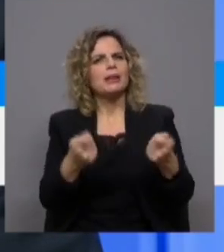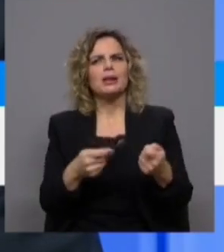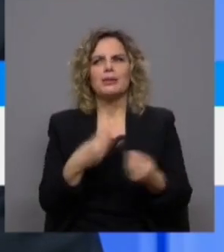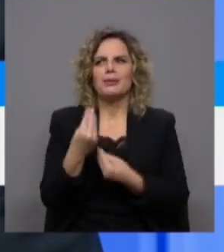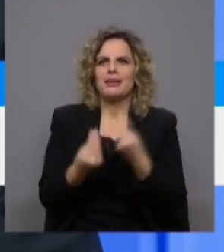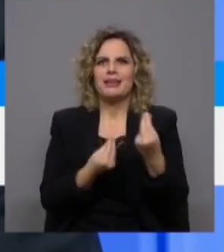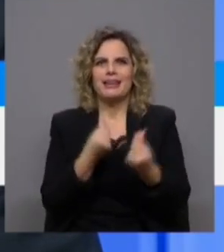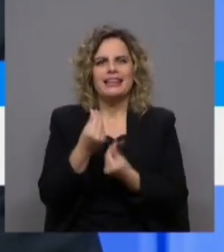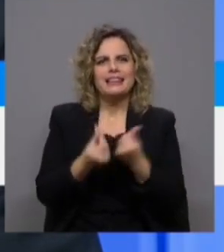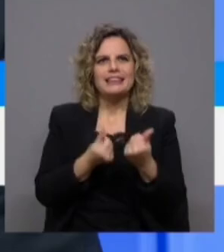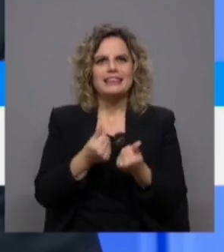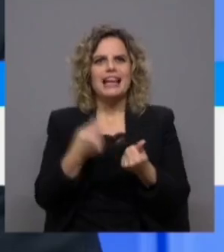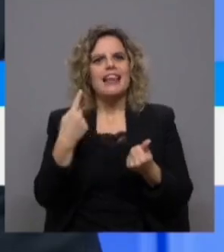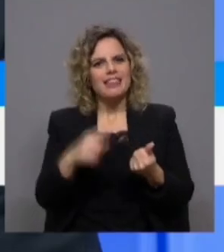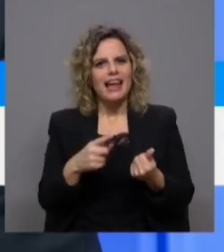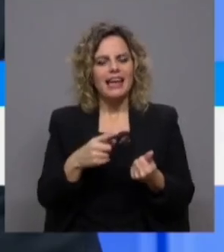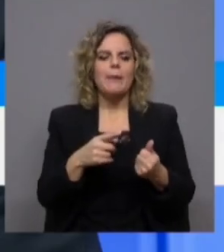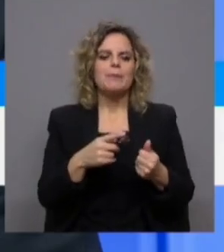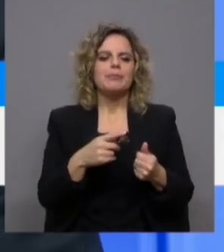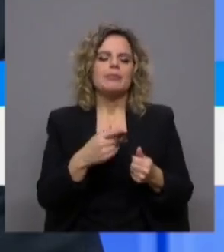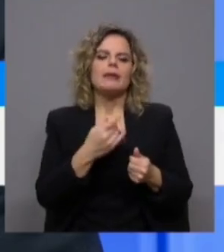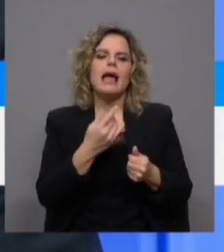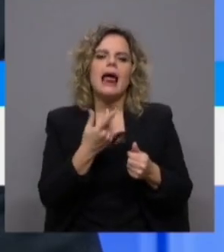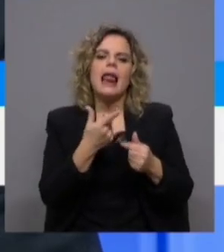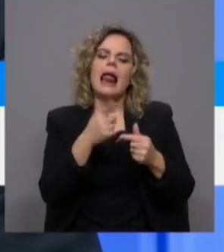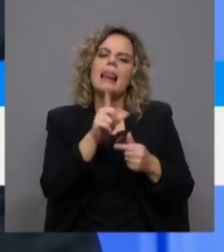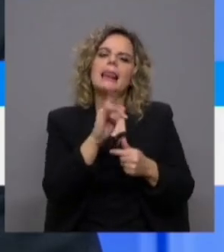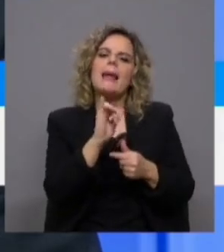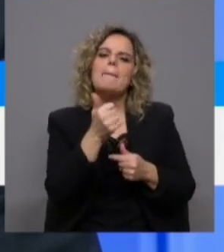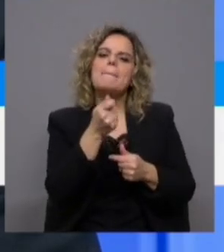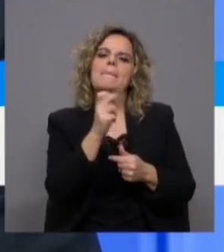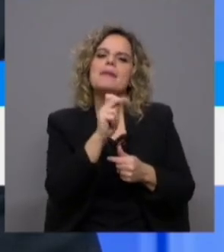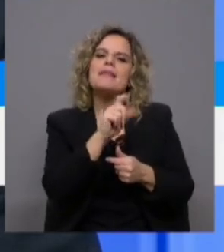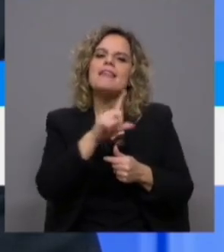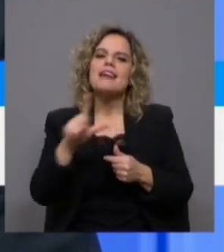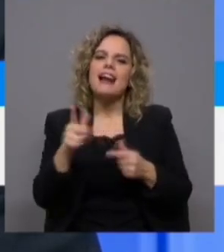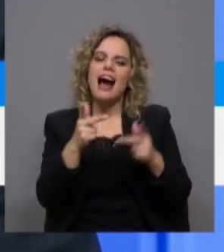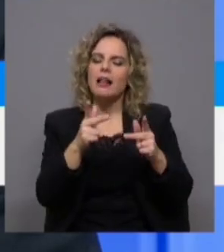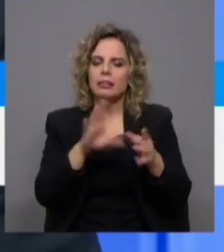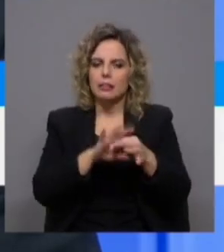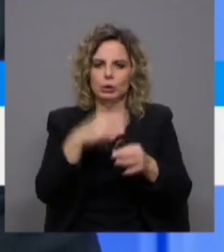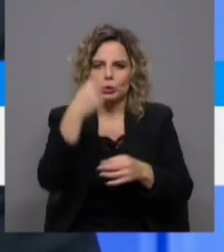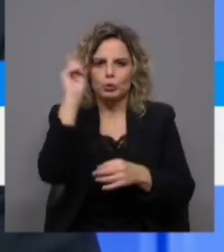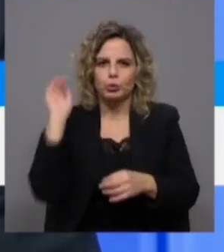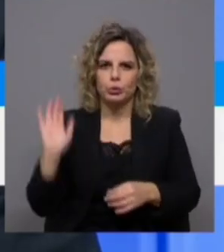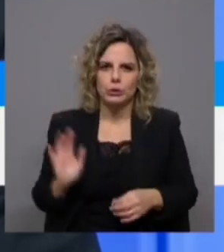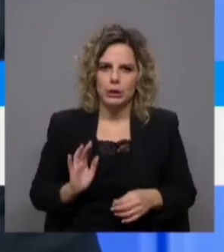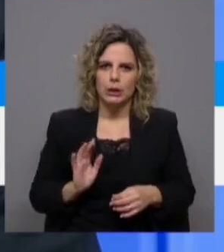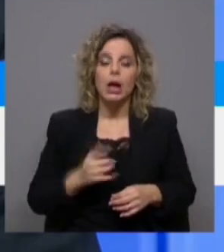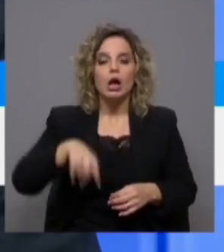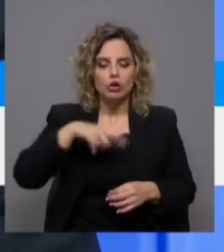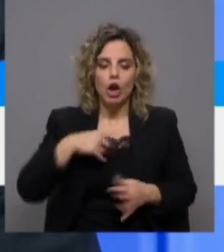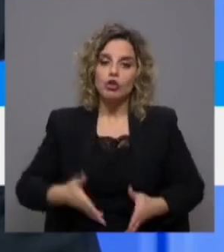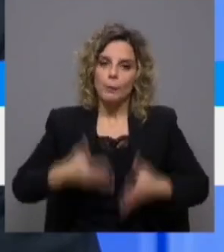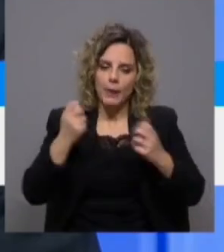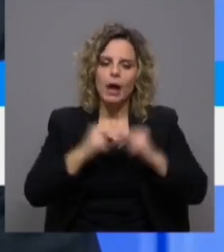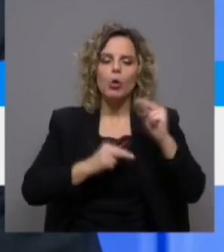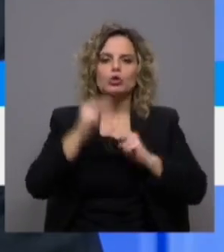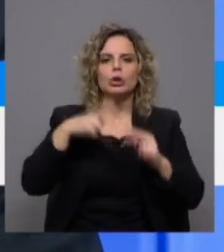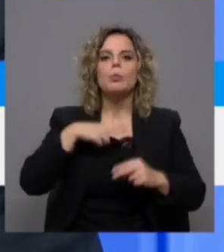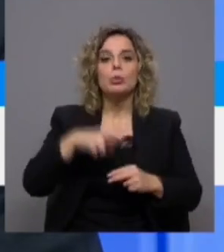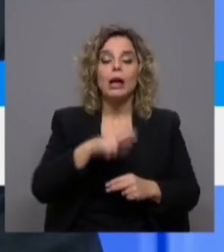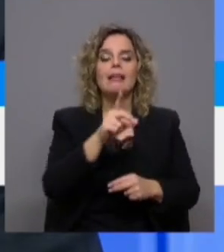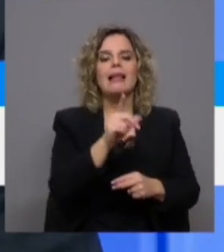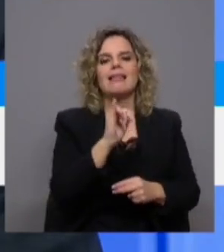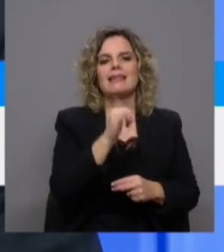que tenha qualquer Portela Leal qualquer importante para nós queremos construir um Portugal mais liberal não faz parte de nuclear e do